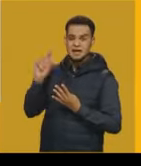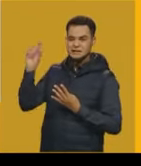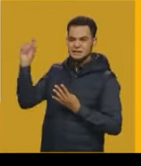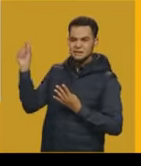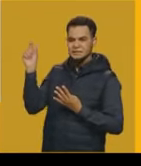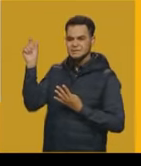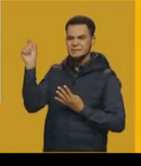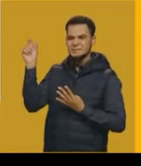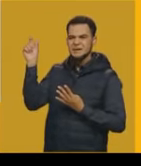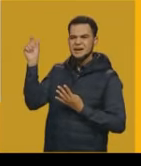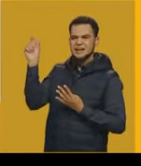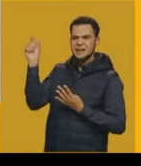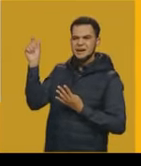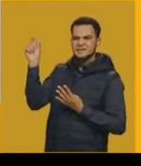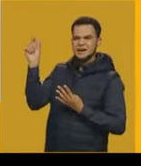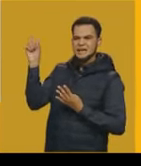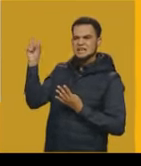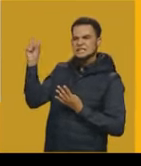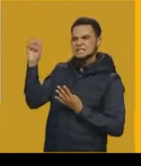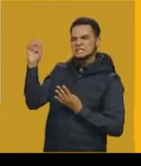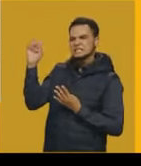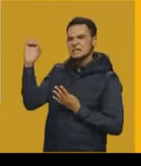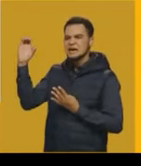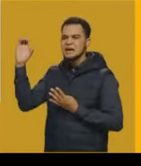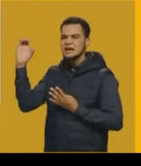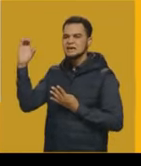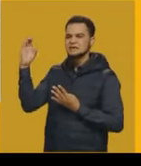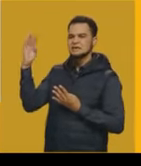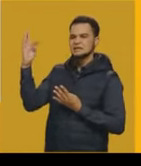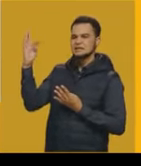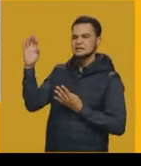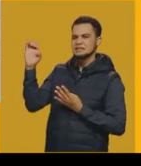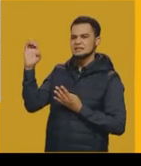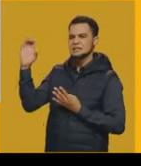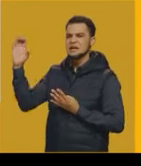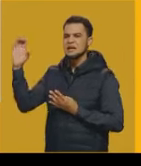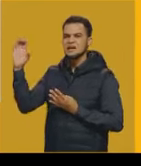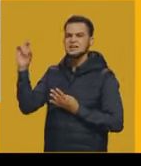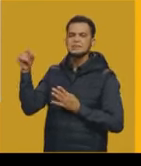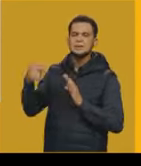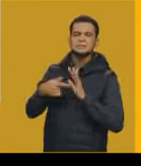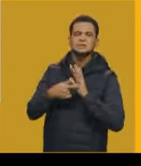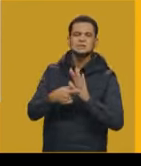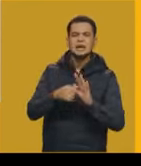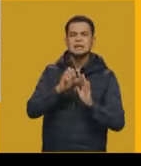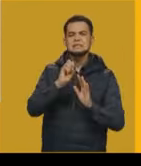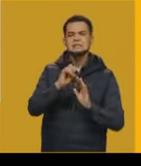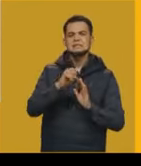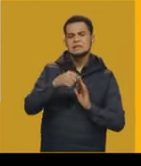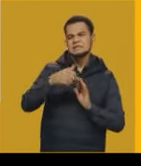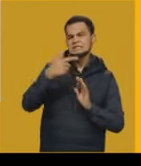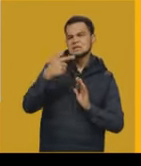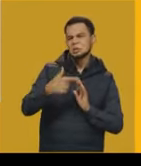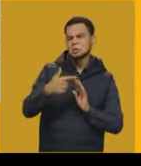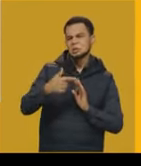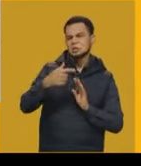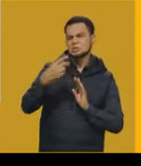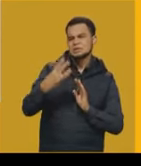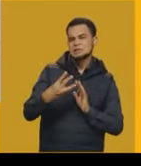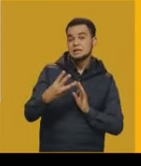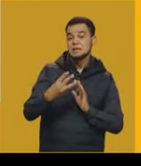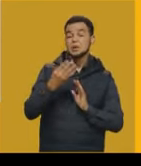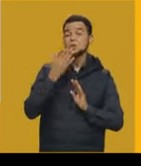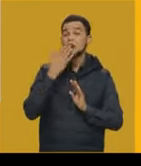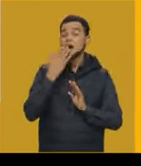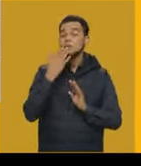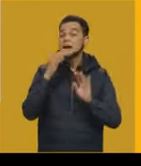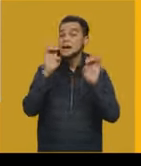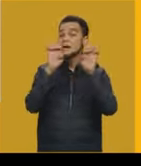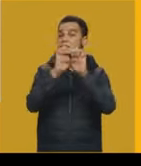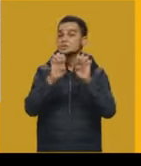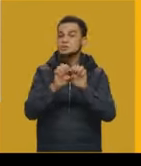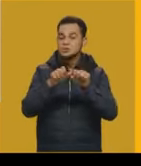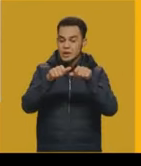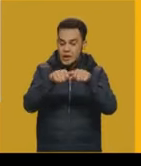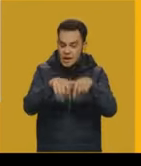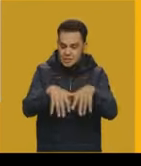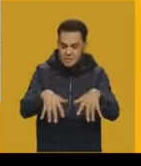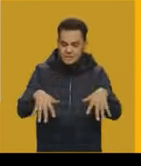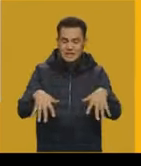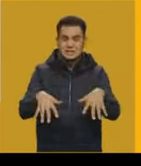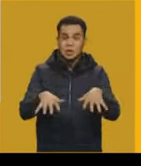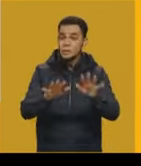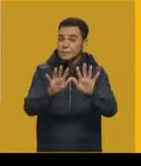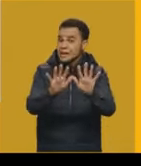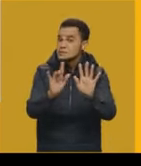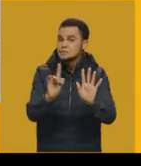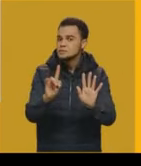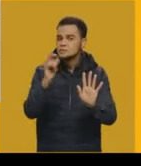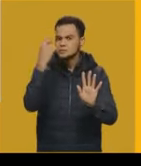sec, terc, é para indicar se o carbono é secundário, terciário, qual que é a estrutura daquela ramificação. Não se preocupe muito com isso